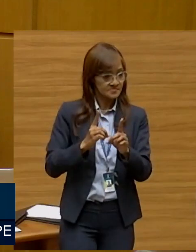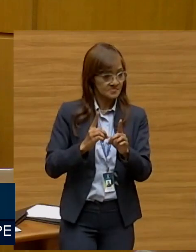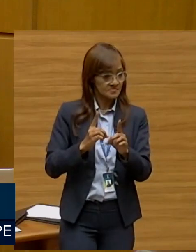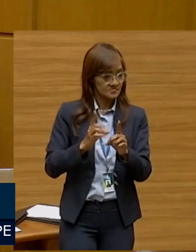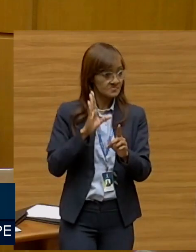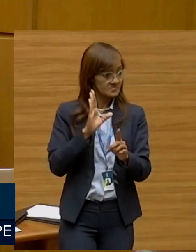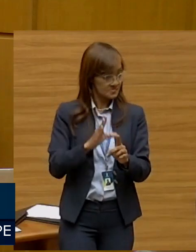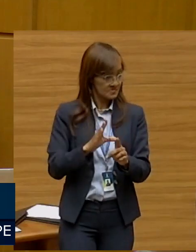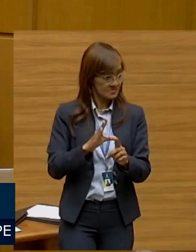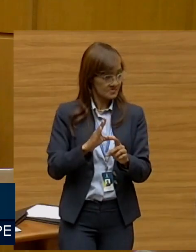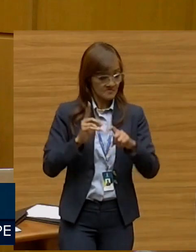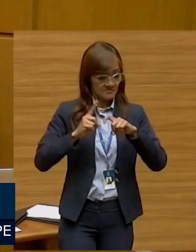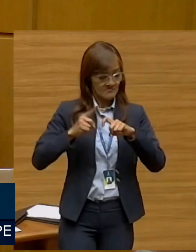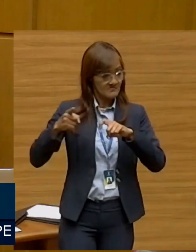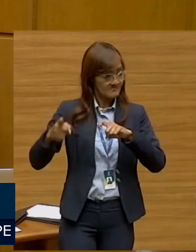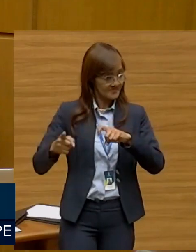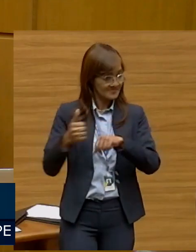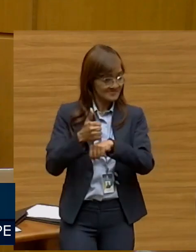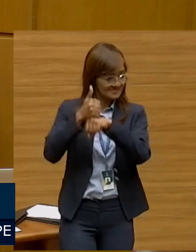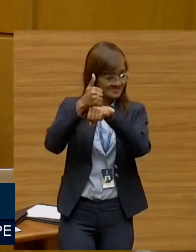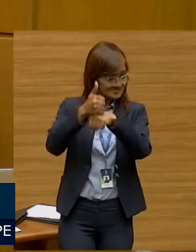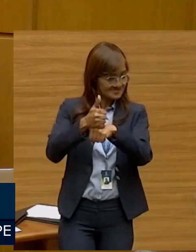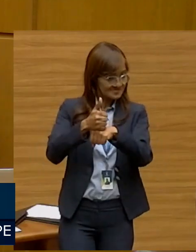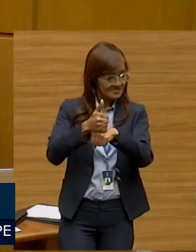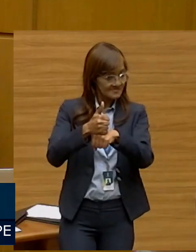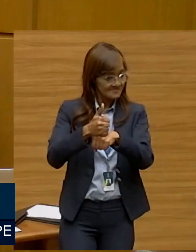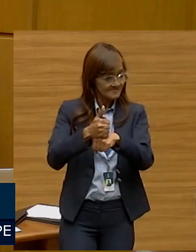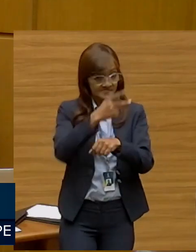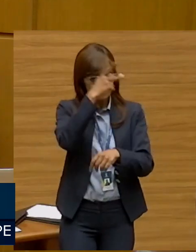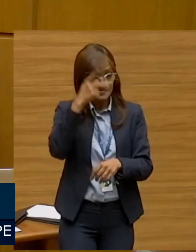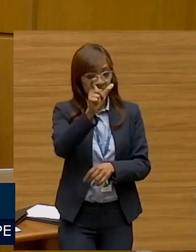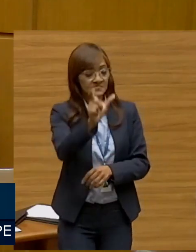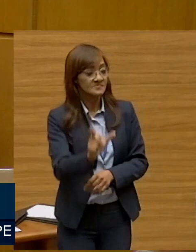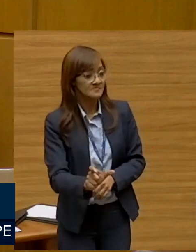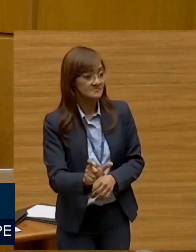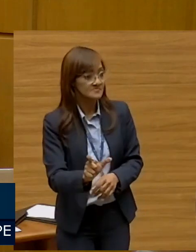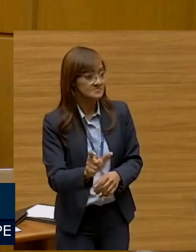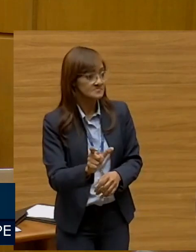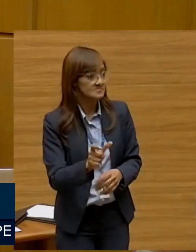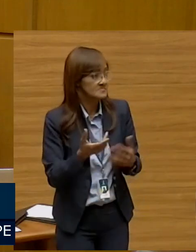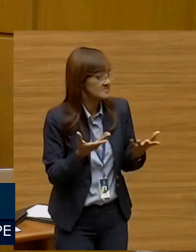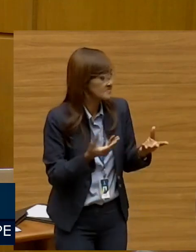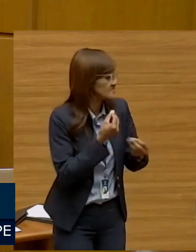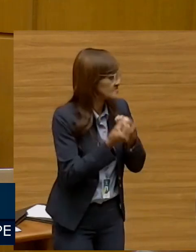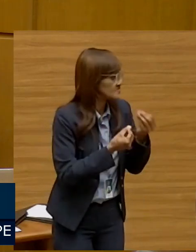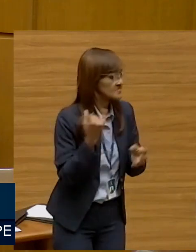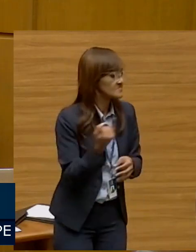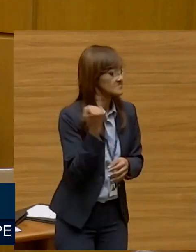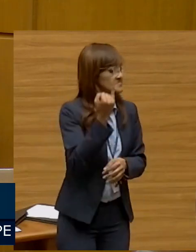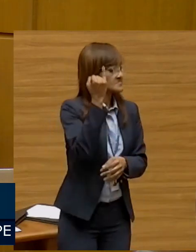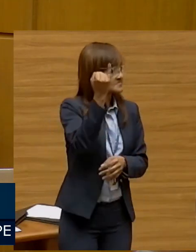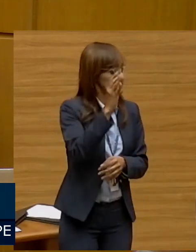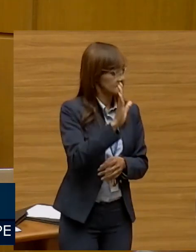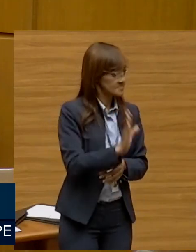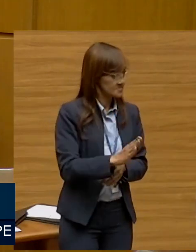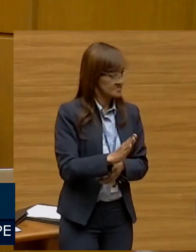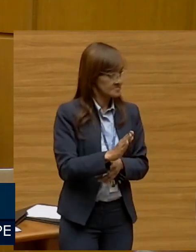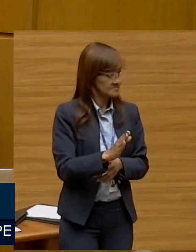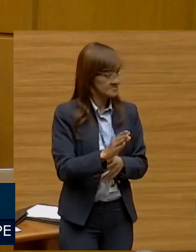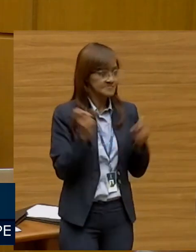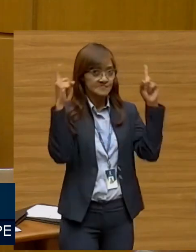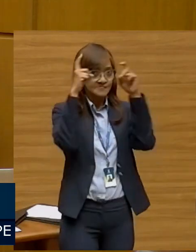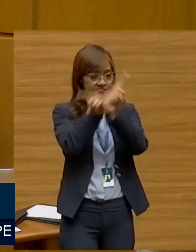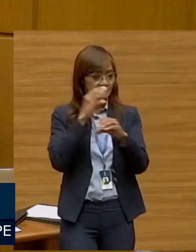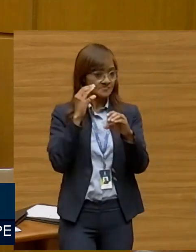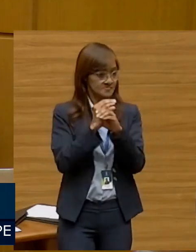A comunicação é importante em todas as áreas da saúde. Ela se torna ainda mais relevante porque dificuldade de comunicação